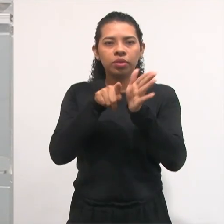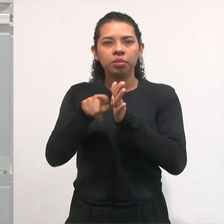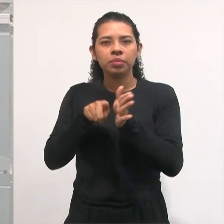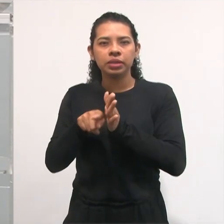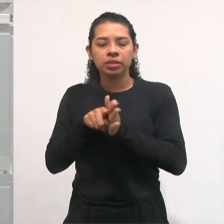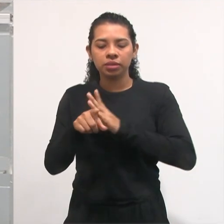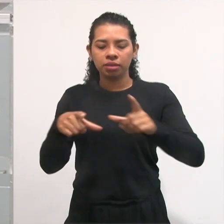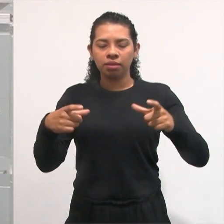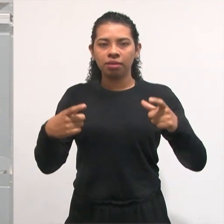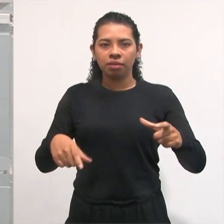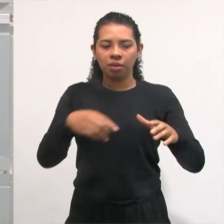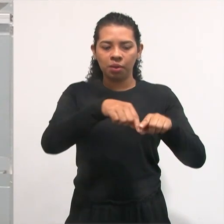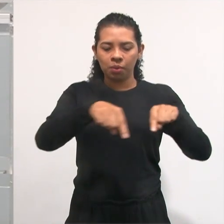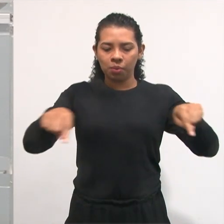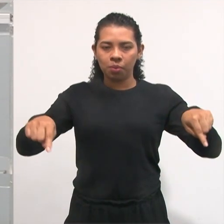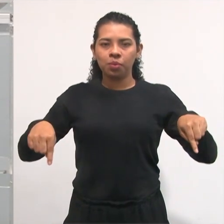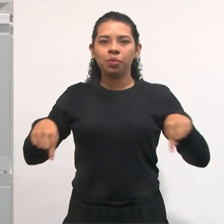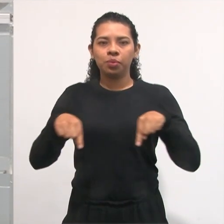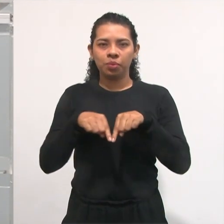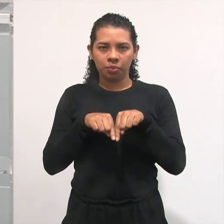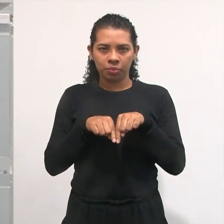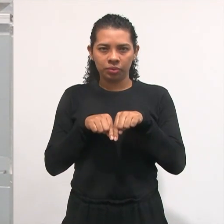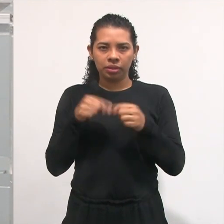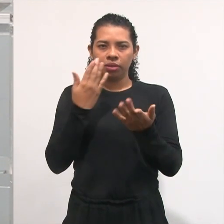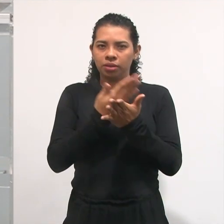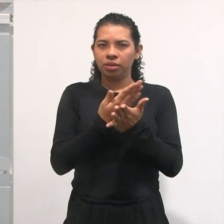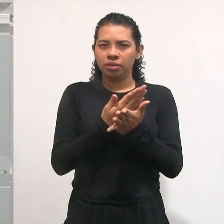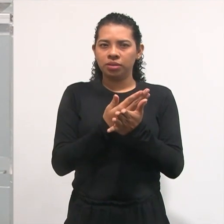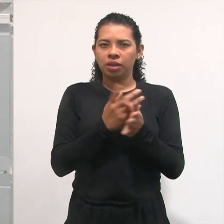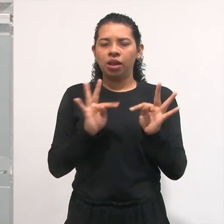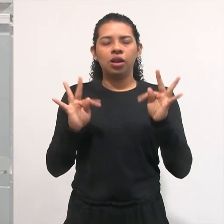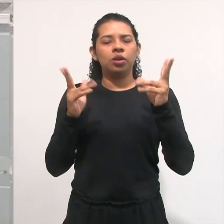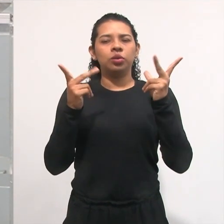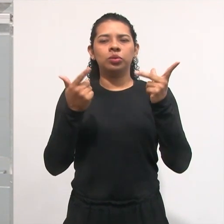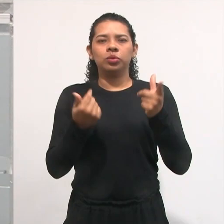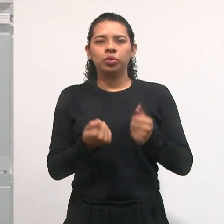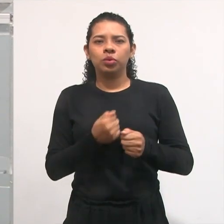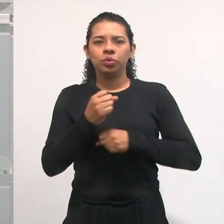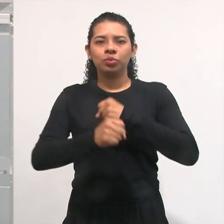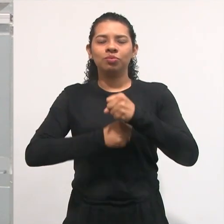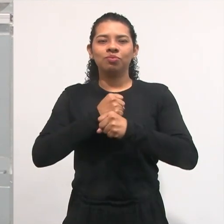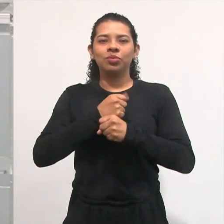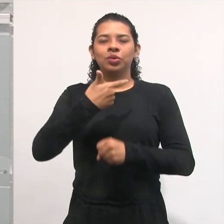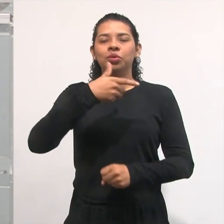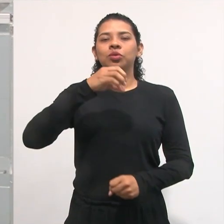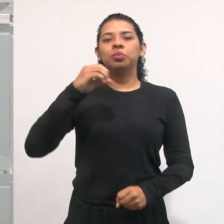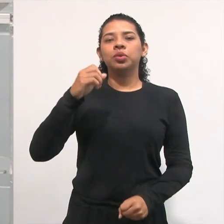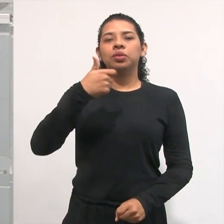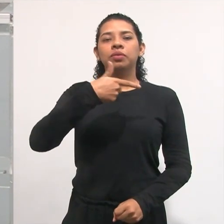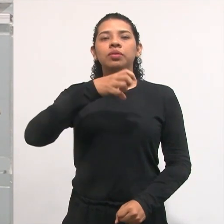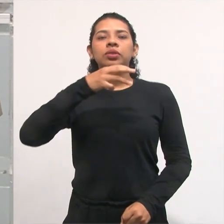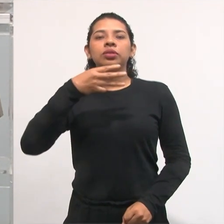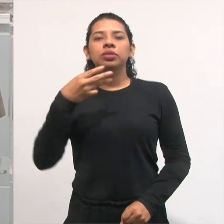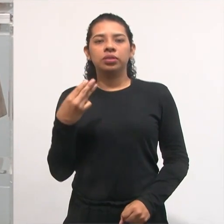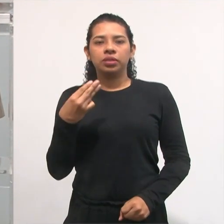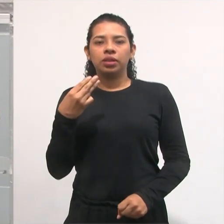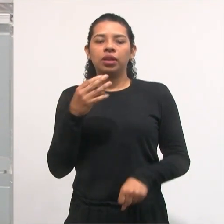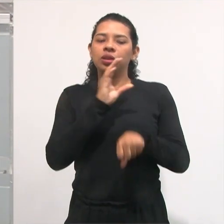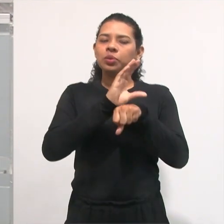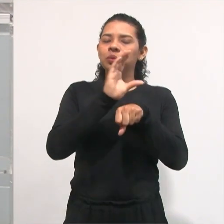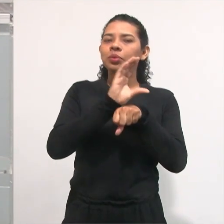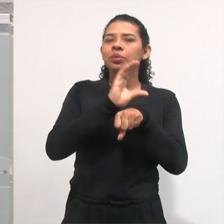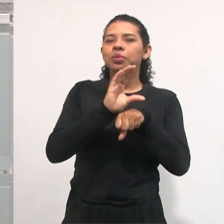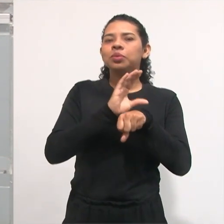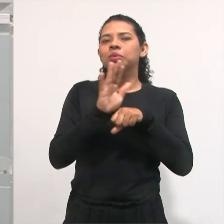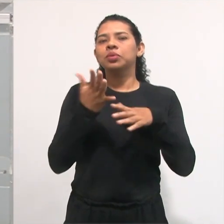os alunos que entraram no ano de 2024 ou 2023 no curso de gestão pública no